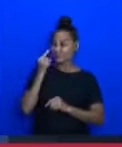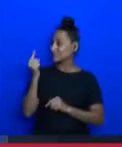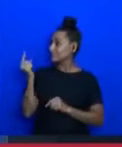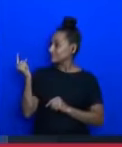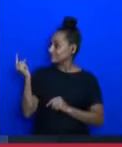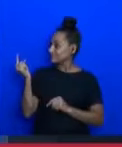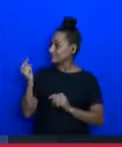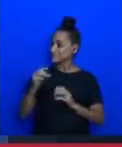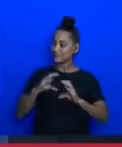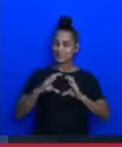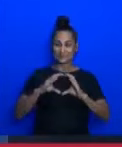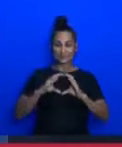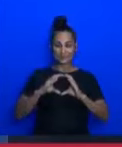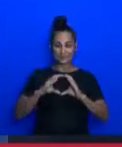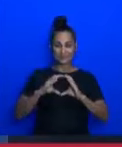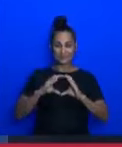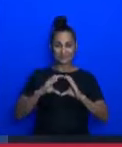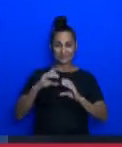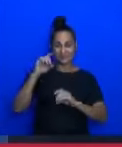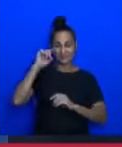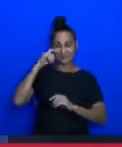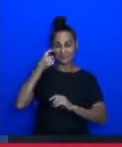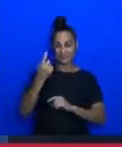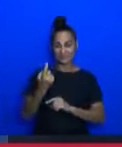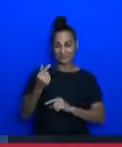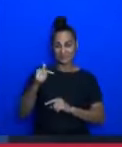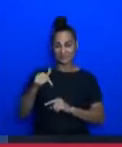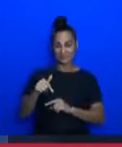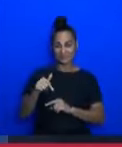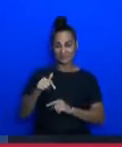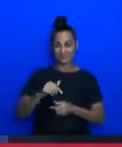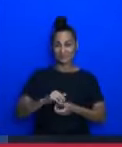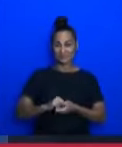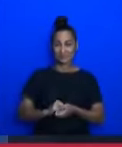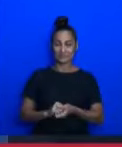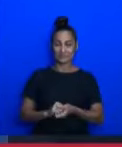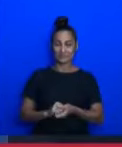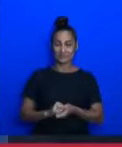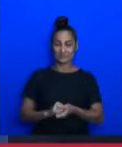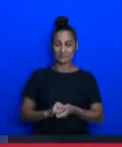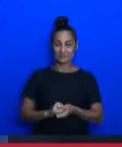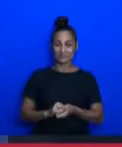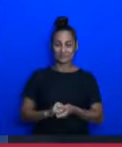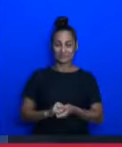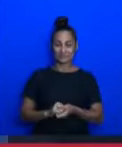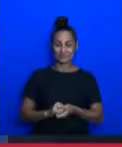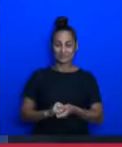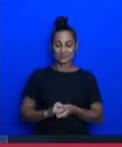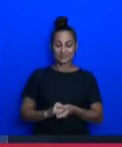Bola preta, 17. Preta número 17.